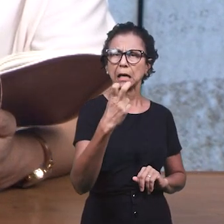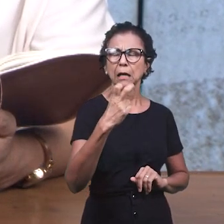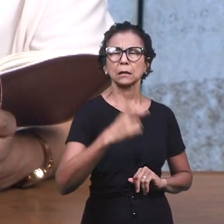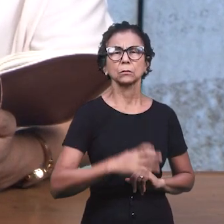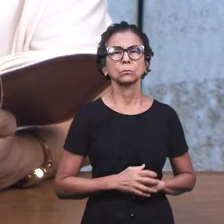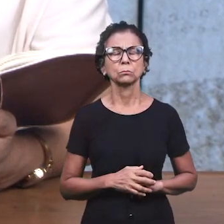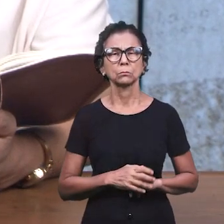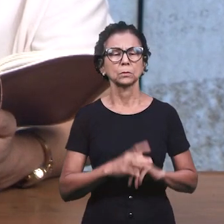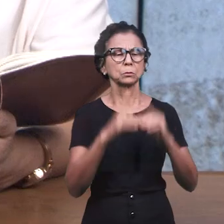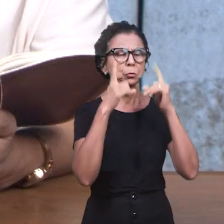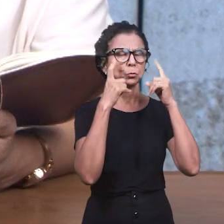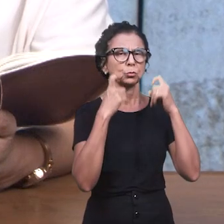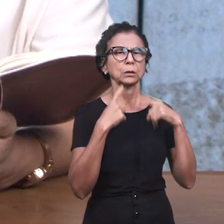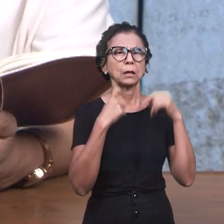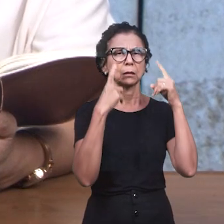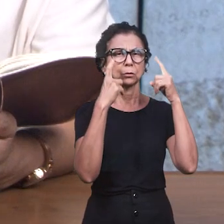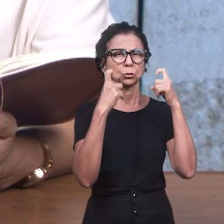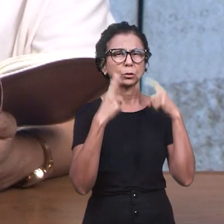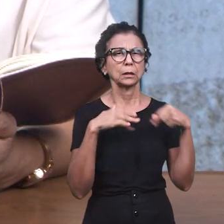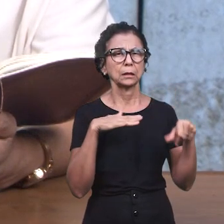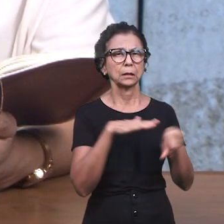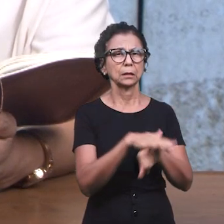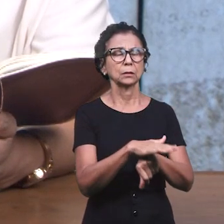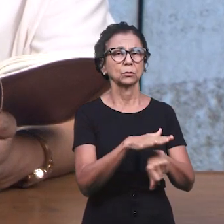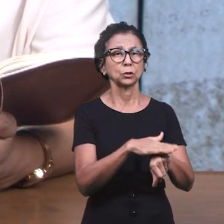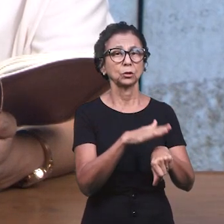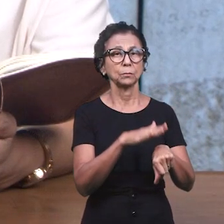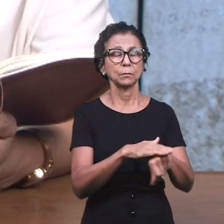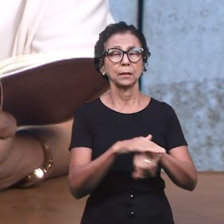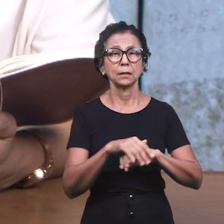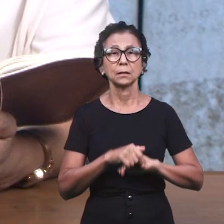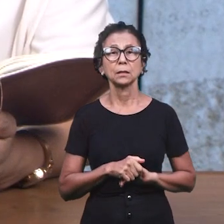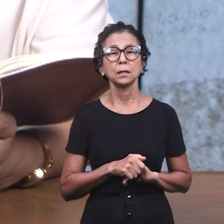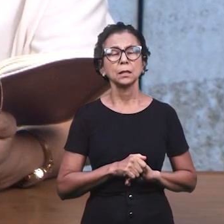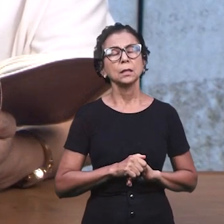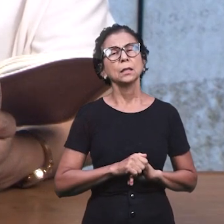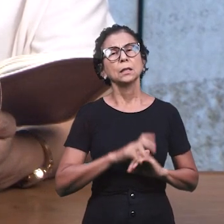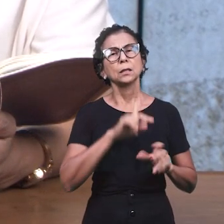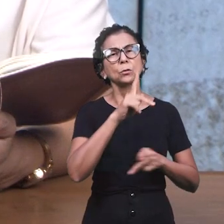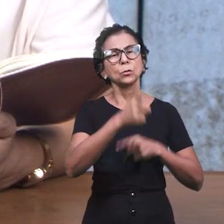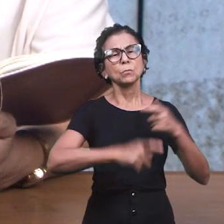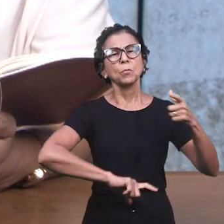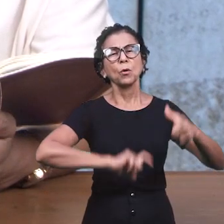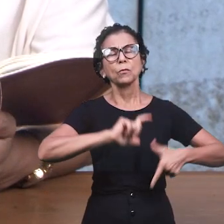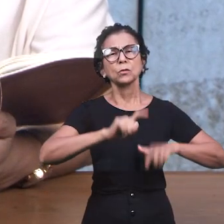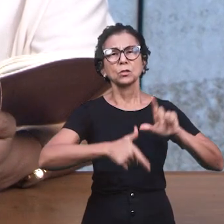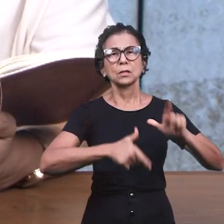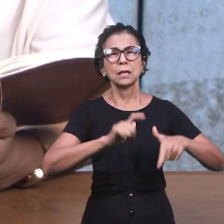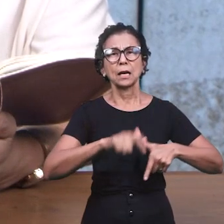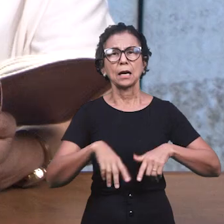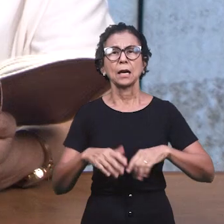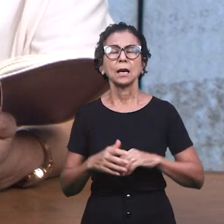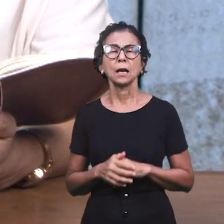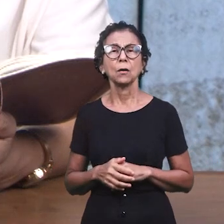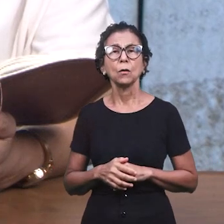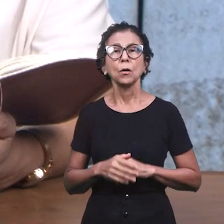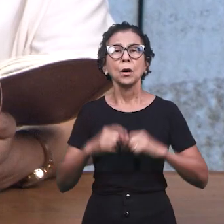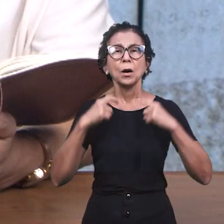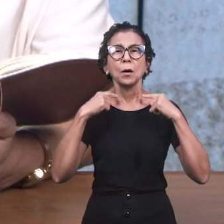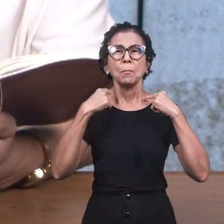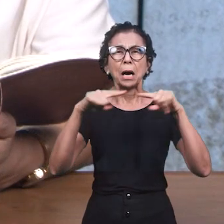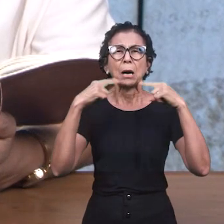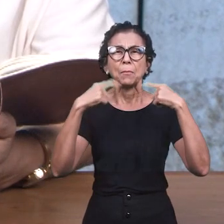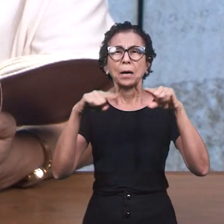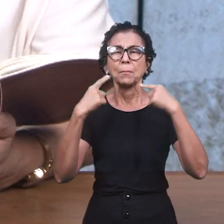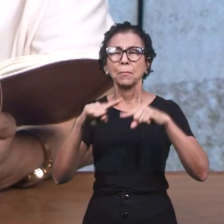naquela mesma noite. E todos os filhos de Israel murmuraram contra Moisés e contra Arão, e